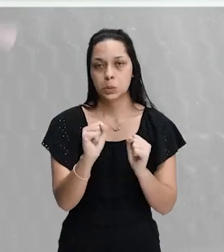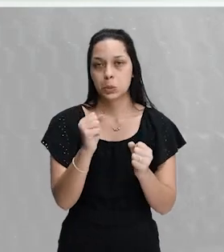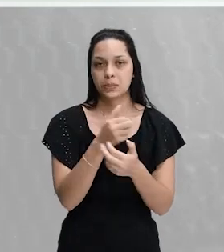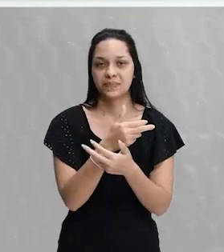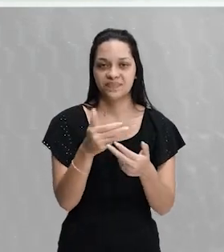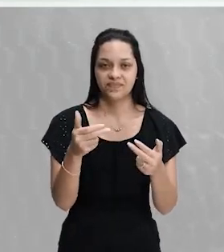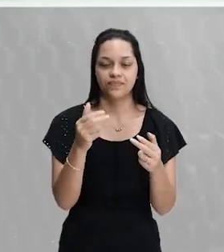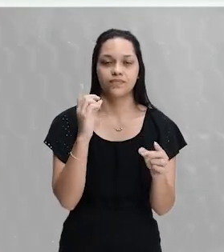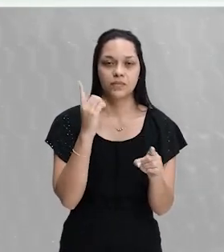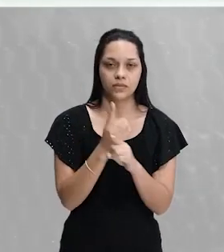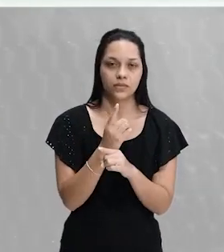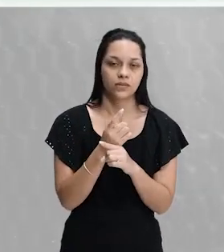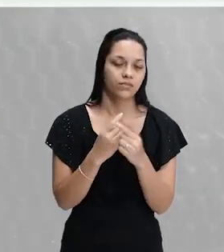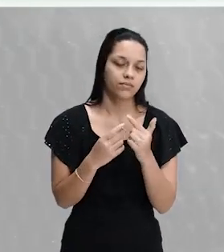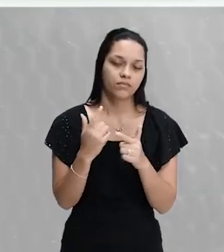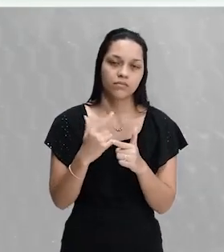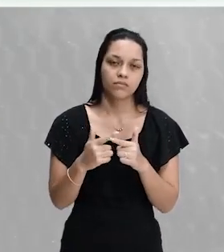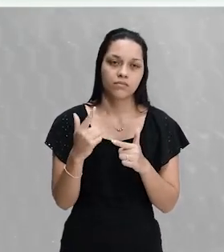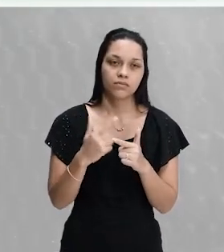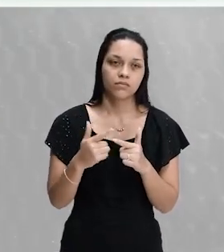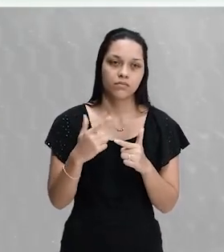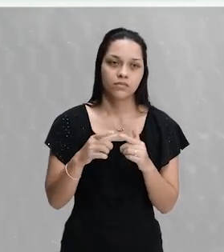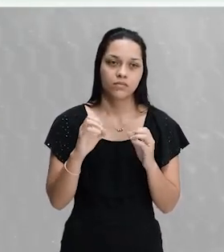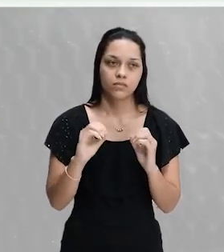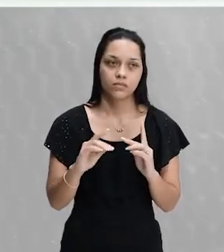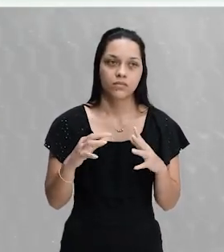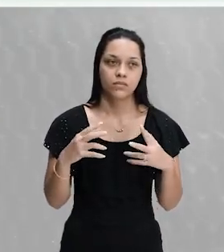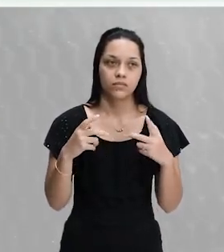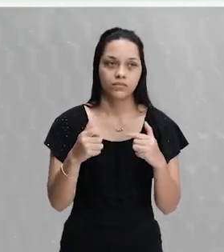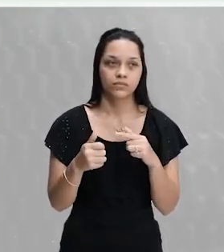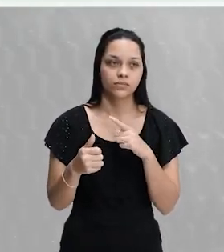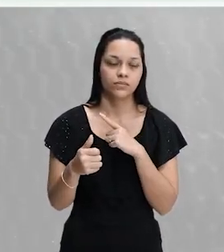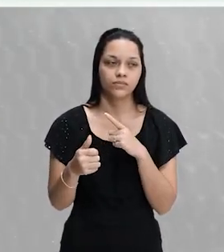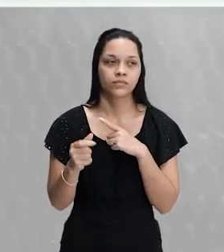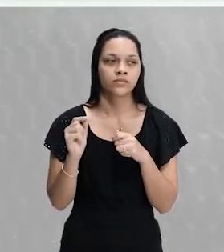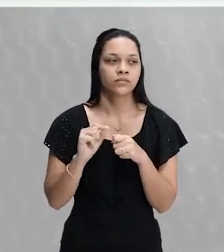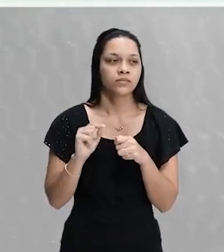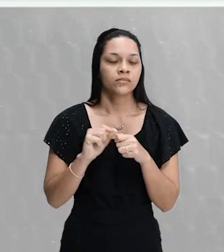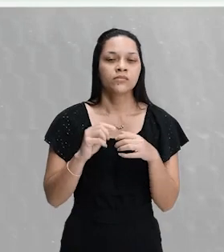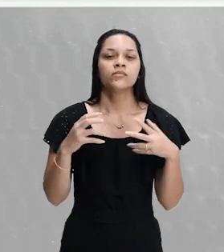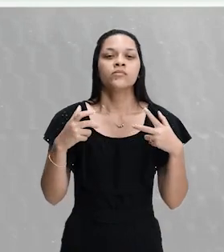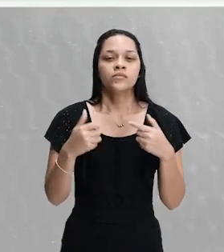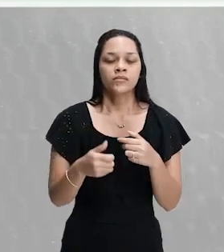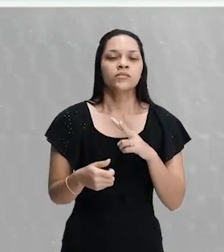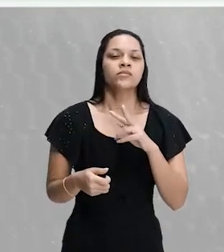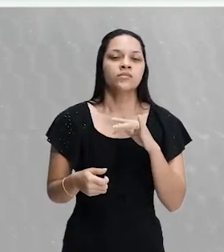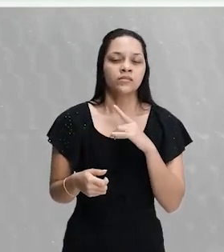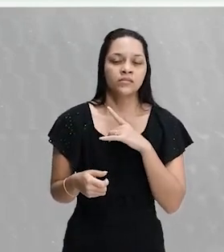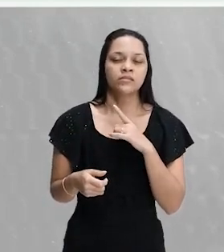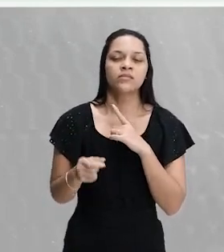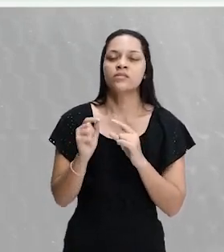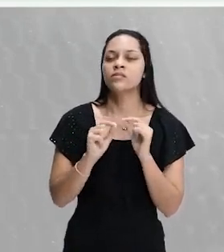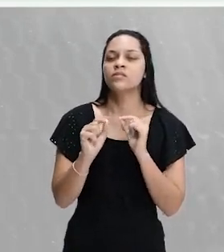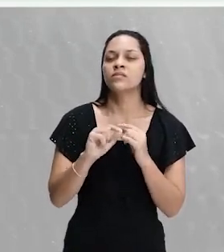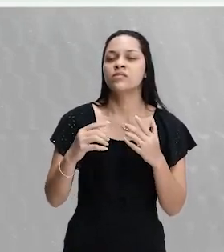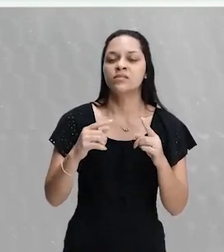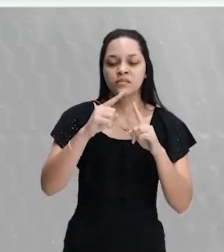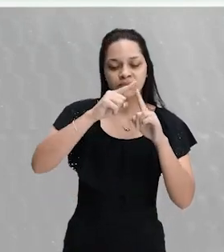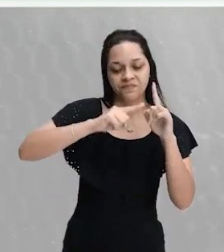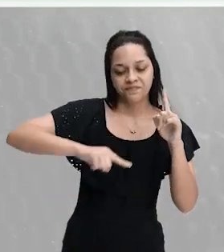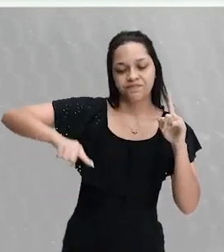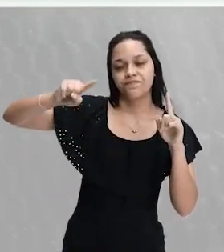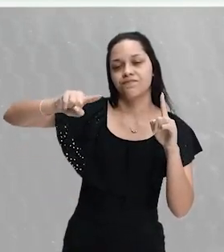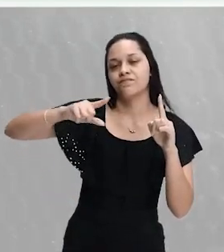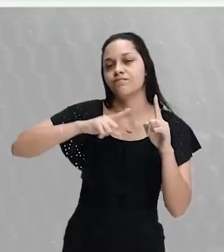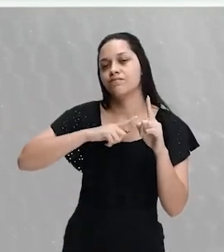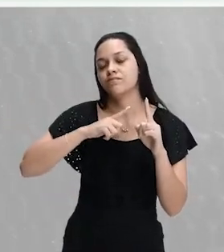encontrar mais, não tem problema nenhum. Tá? Todos os pontos que eu fizesse aqui, todos iriam ficar sobre essa parábola.